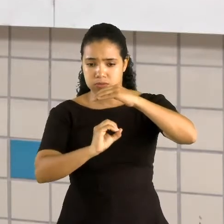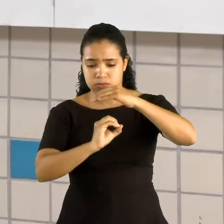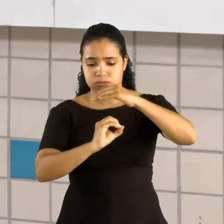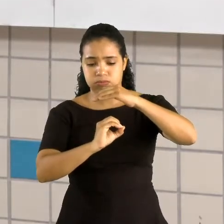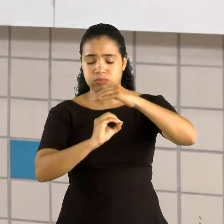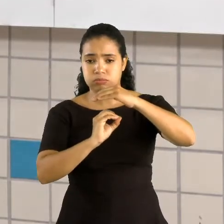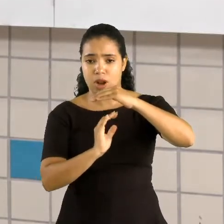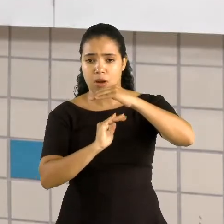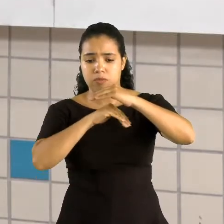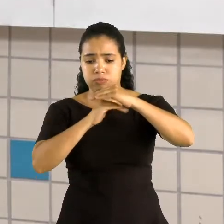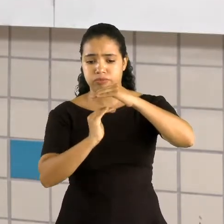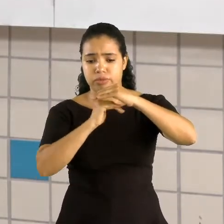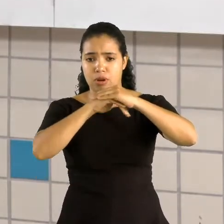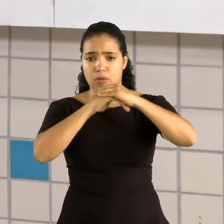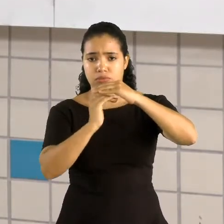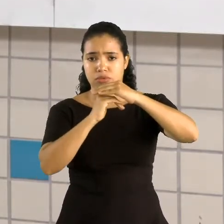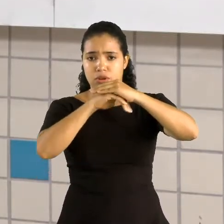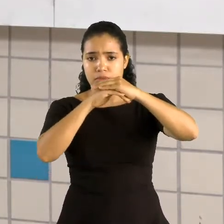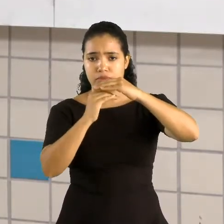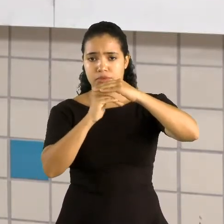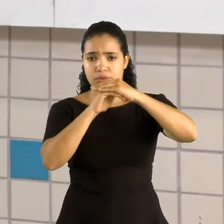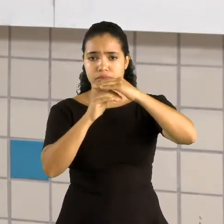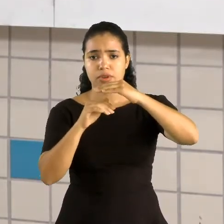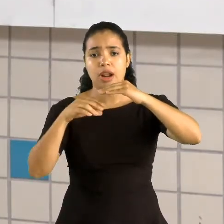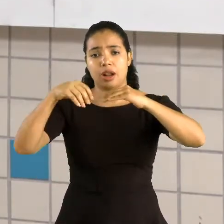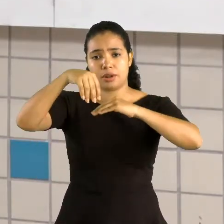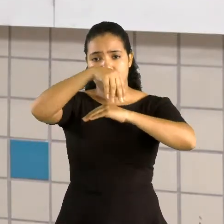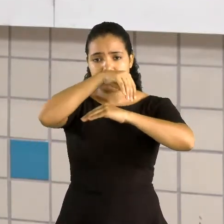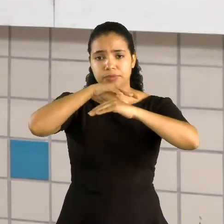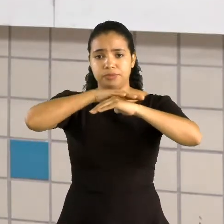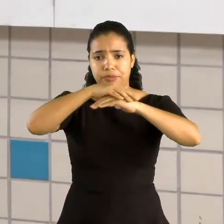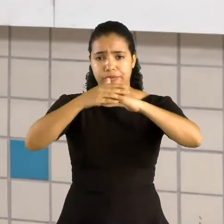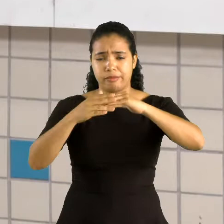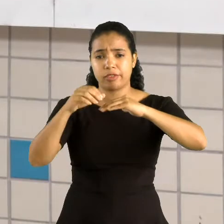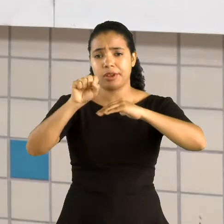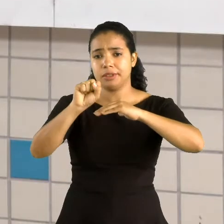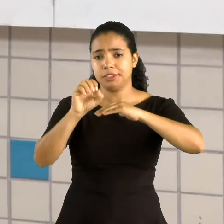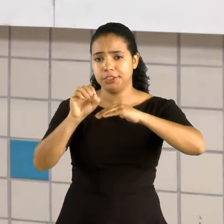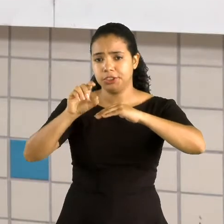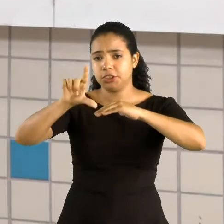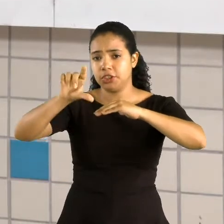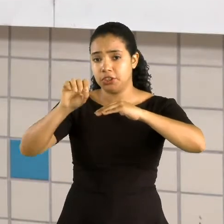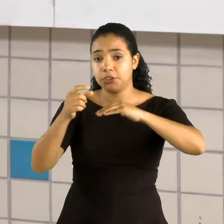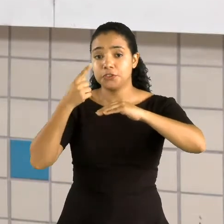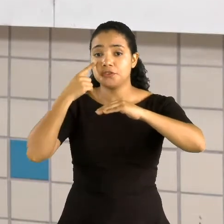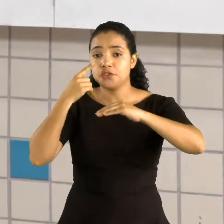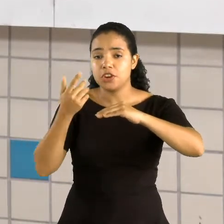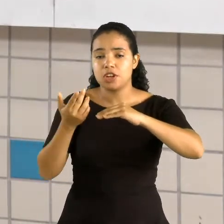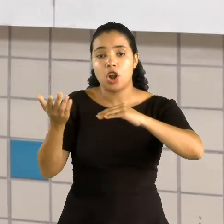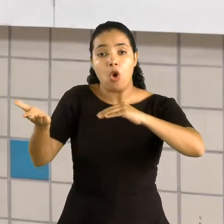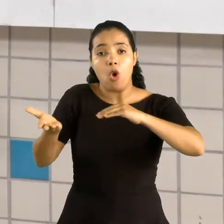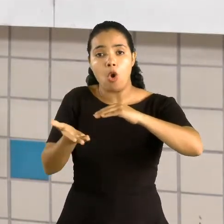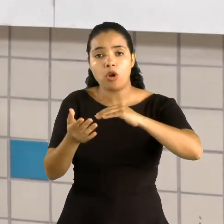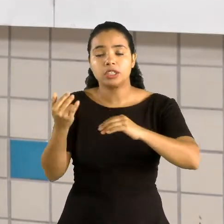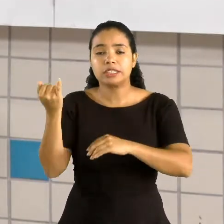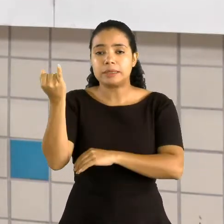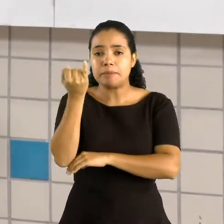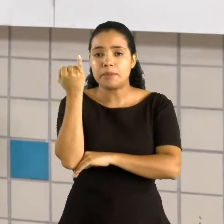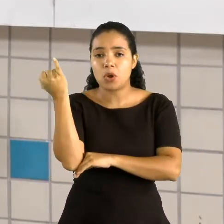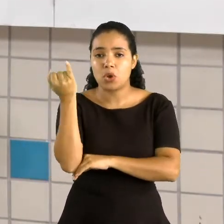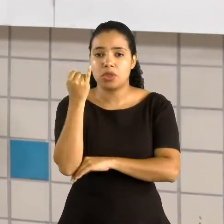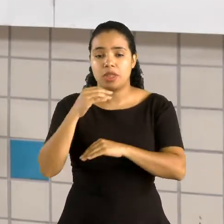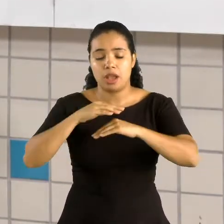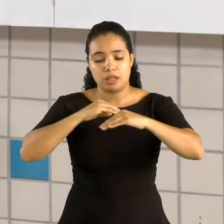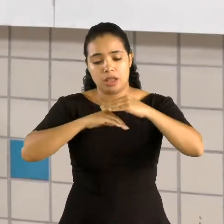superficial até a camada mais superficial, que é o solo que nós utilizamos hoje. Então, hoje nós vamos ver a importância